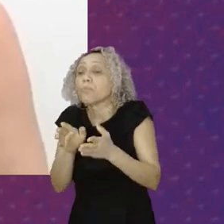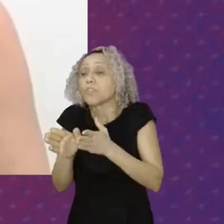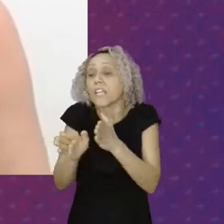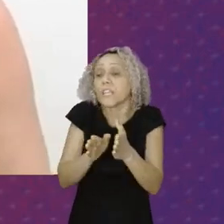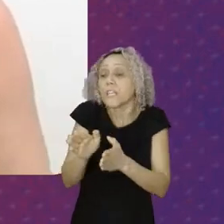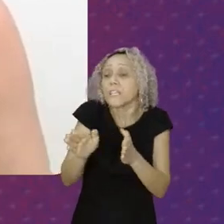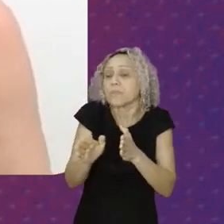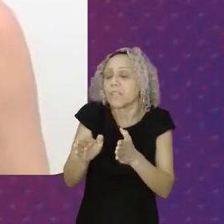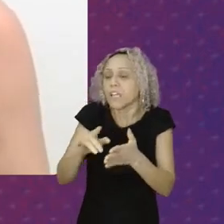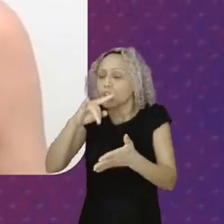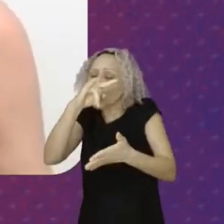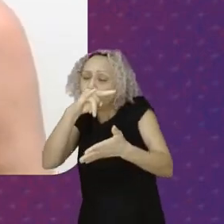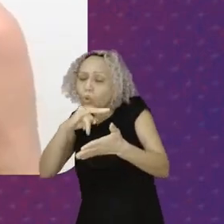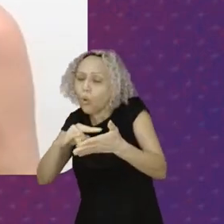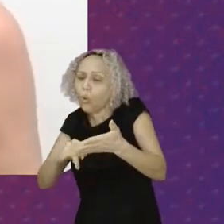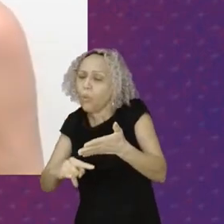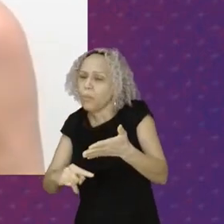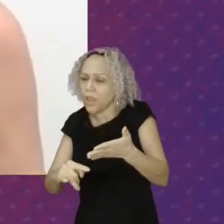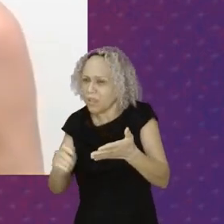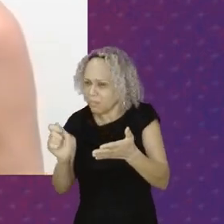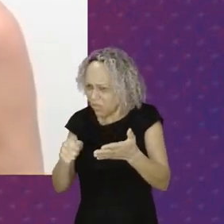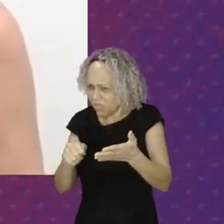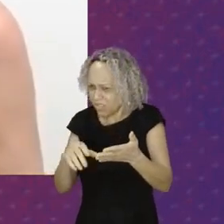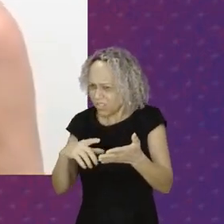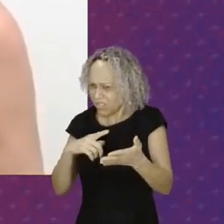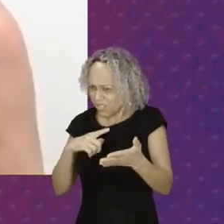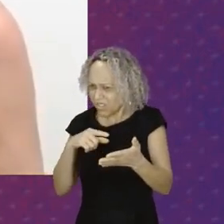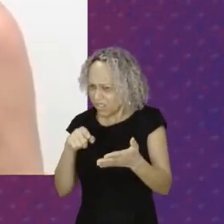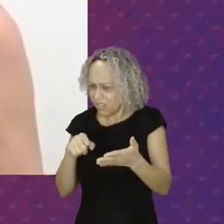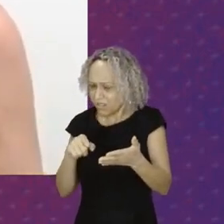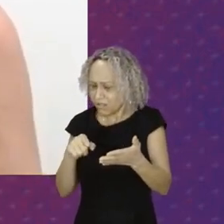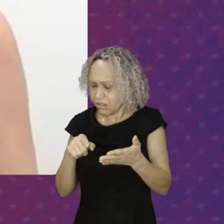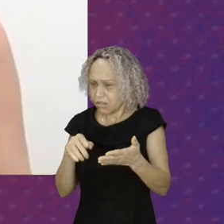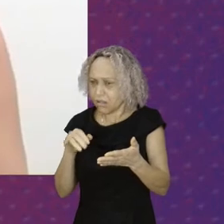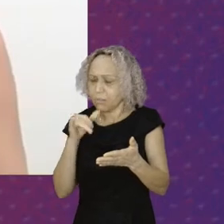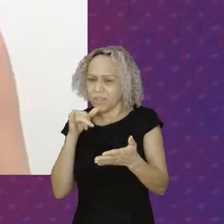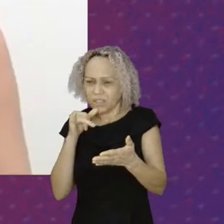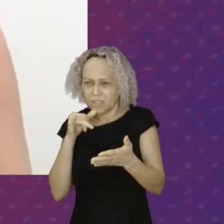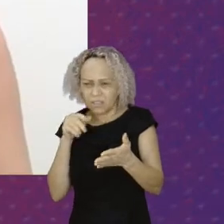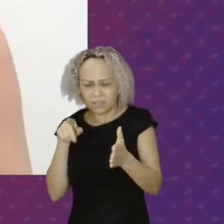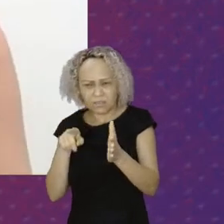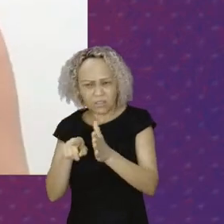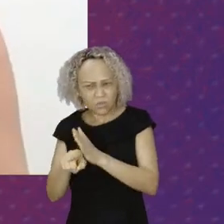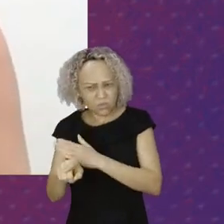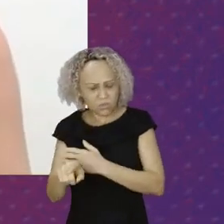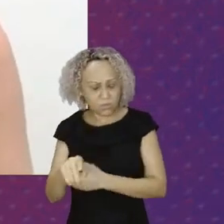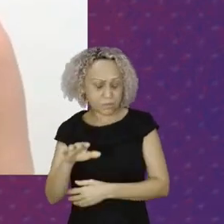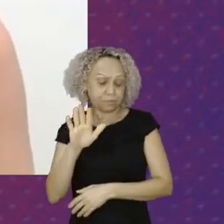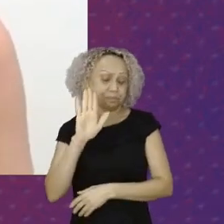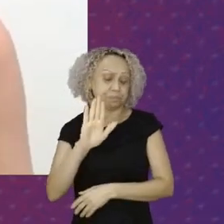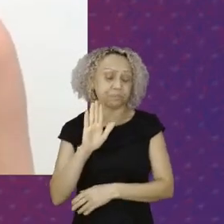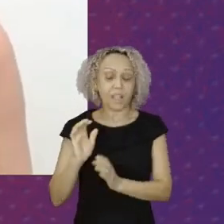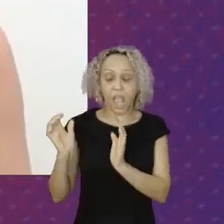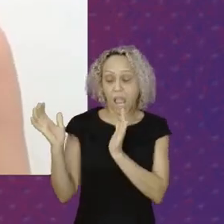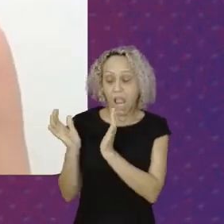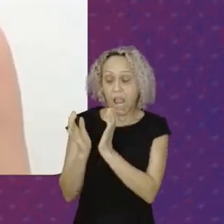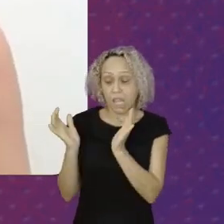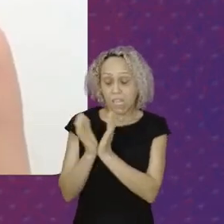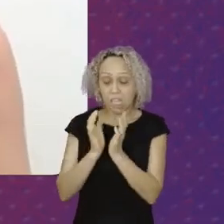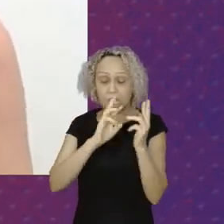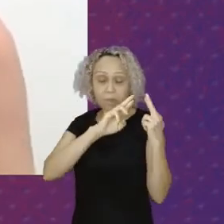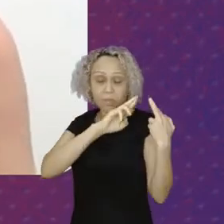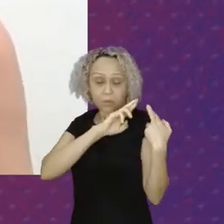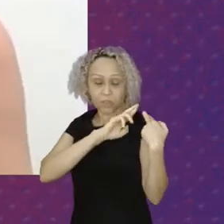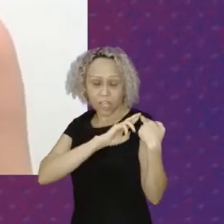possuem? Existe um letramento das equipes organizadoras